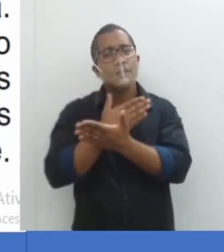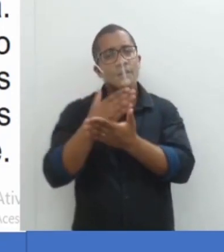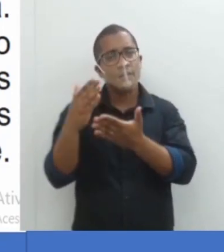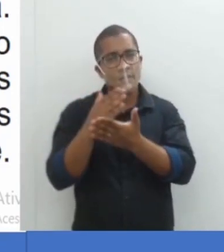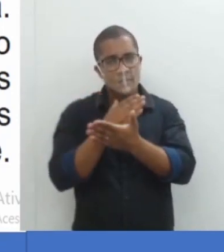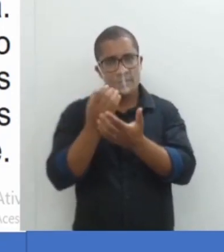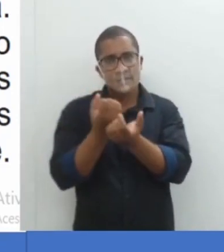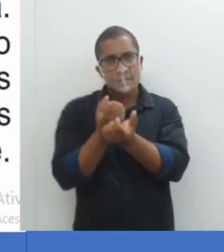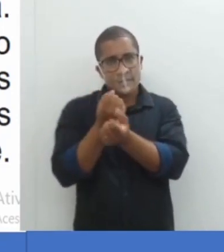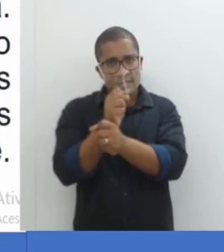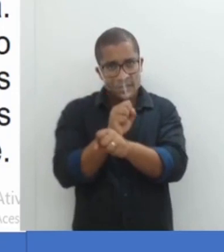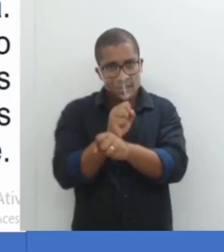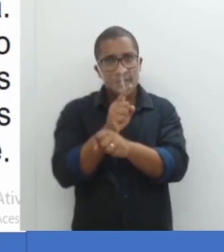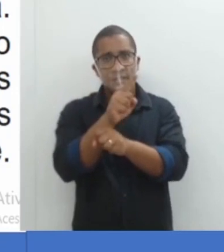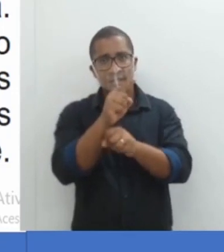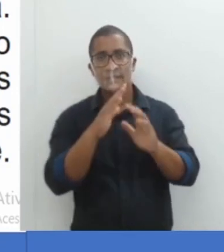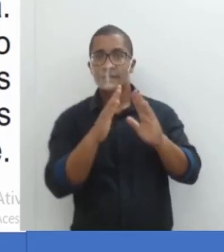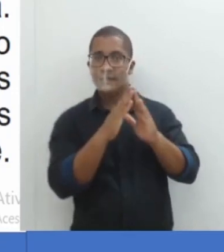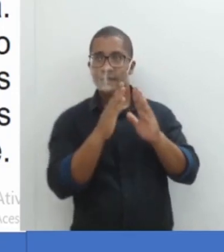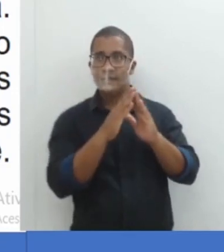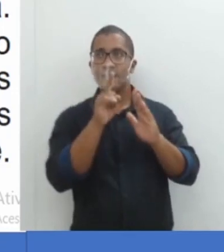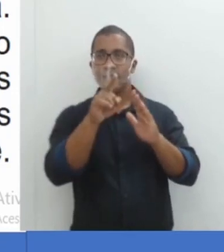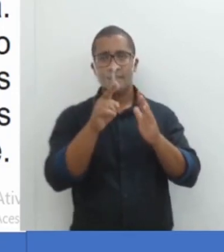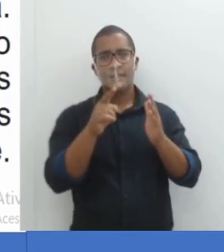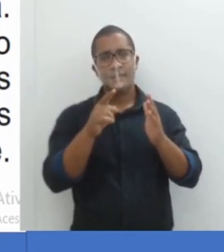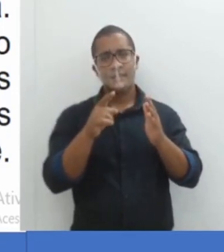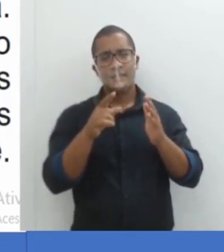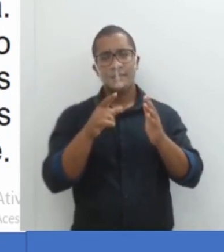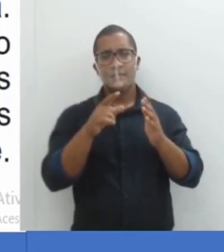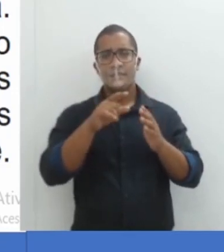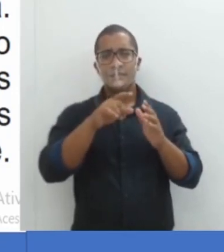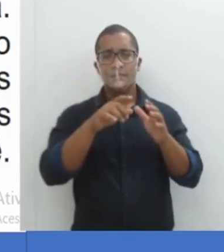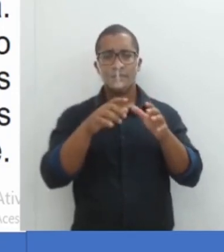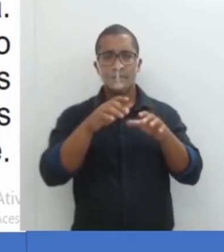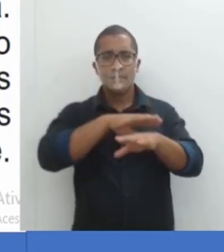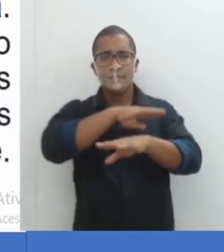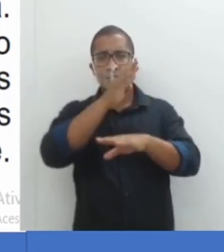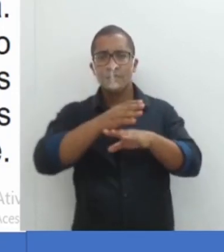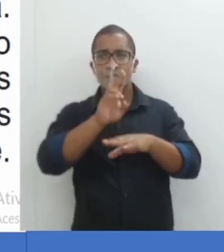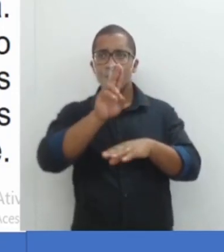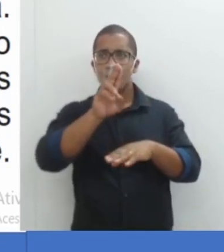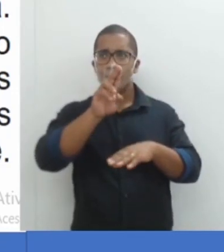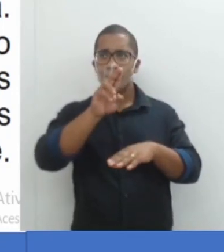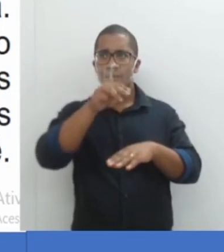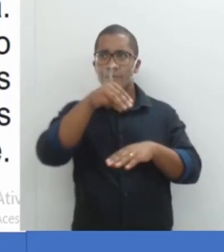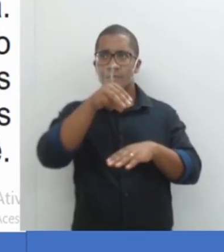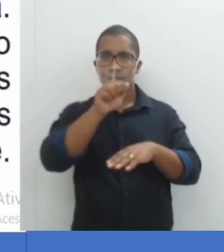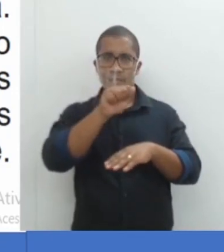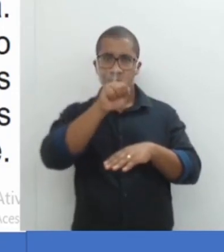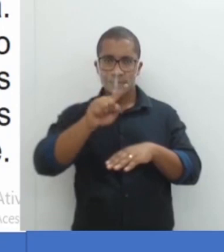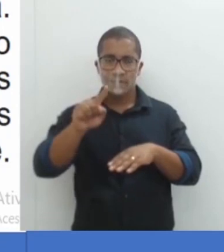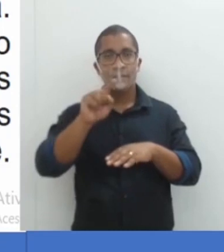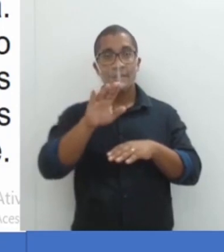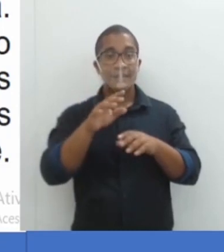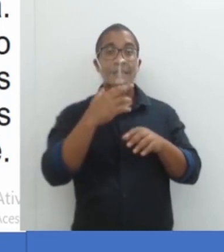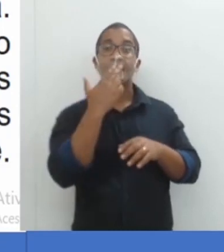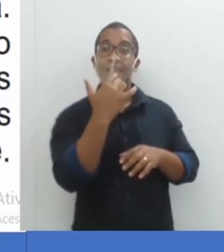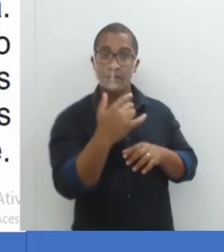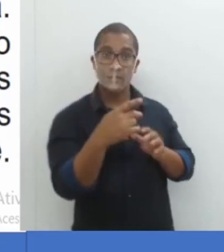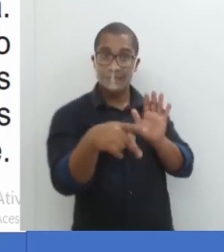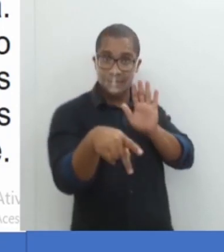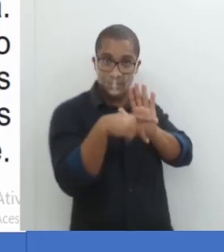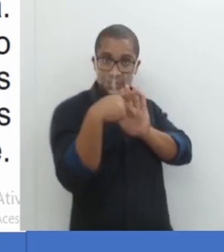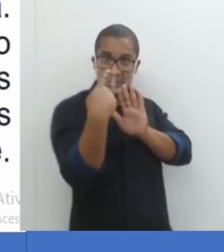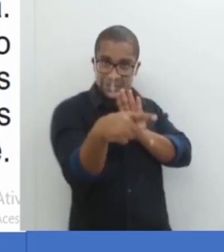terra da Serra da Umã. A sua língua nativa não sobreviveu, salvo raras palavras ainda